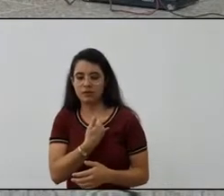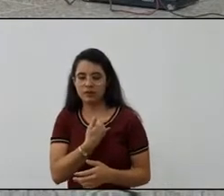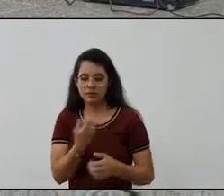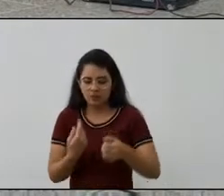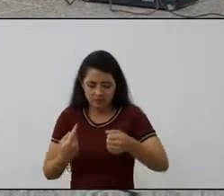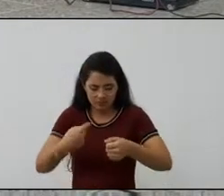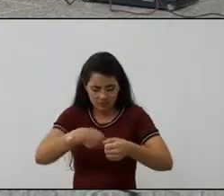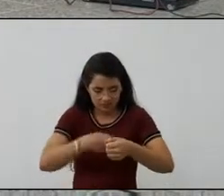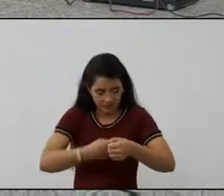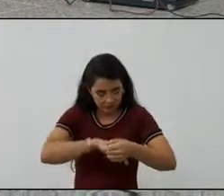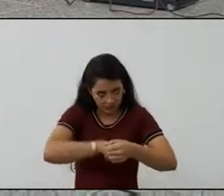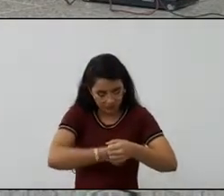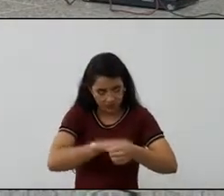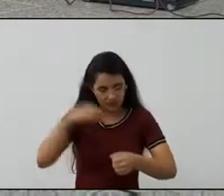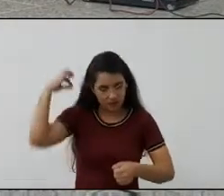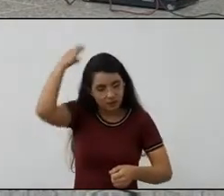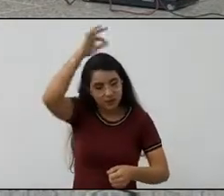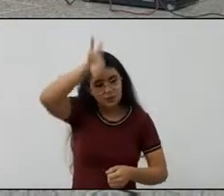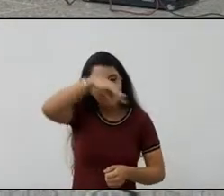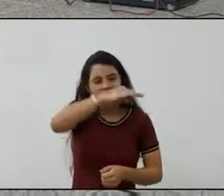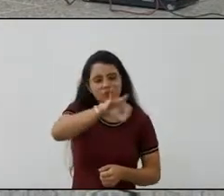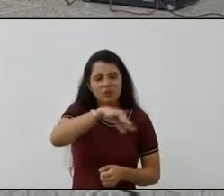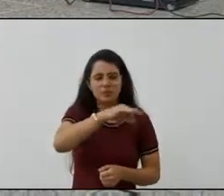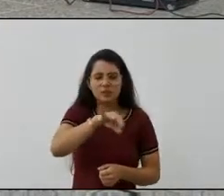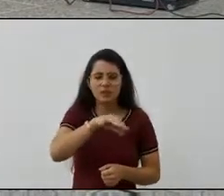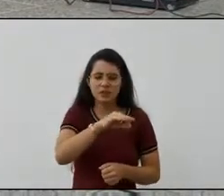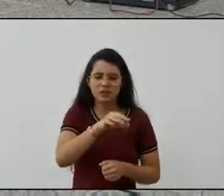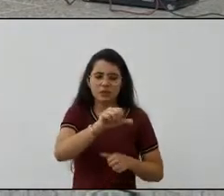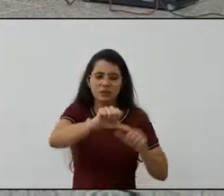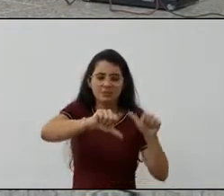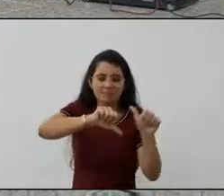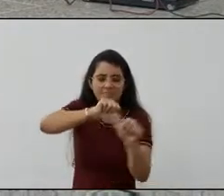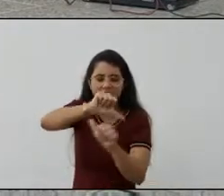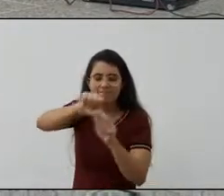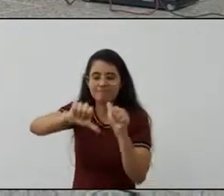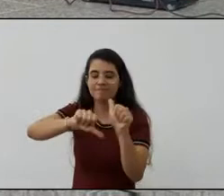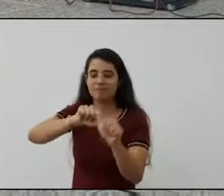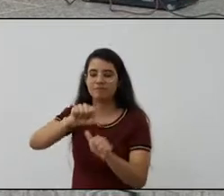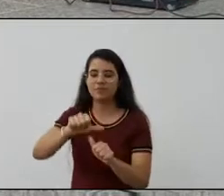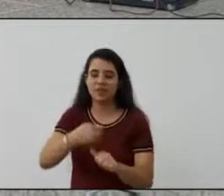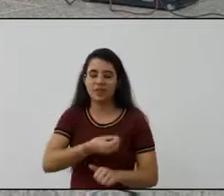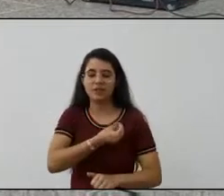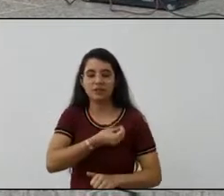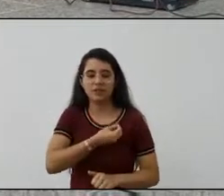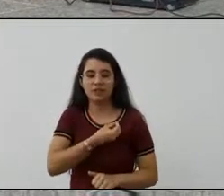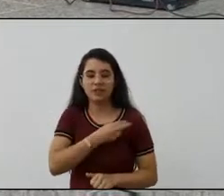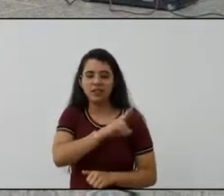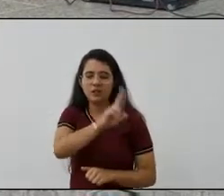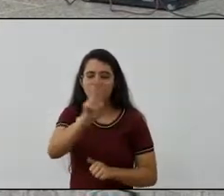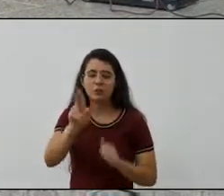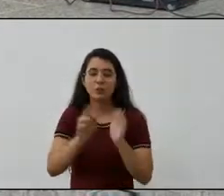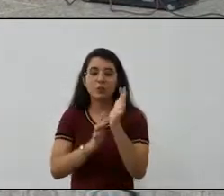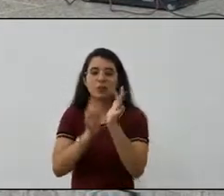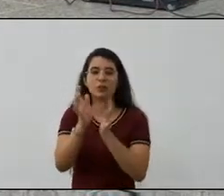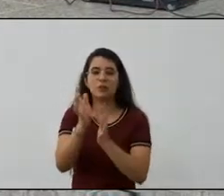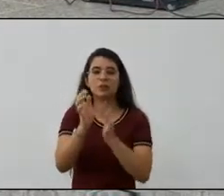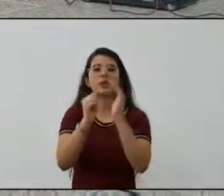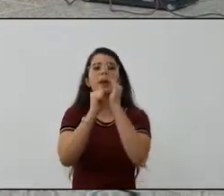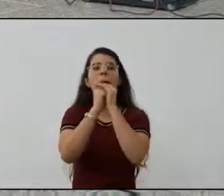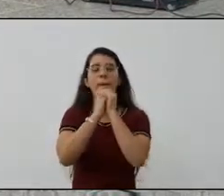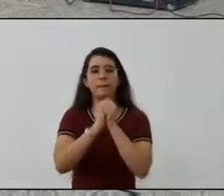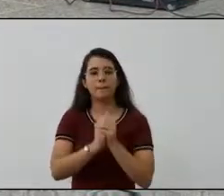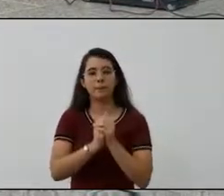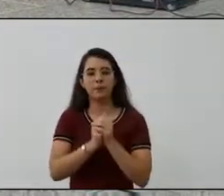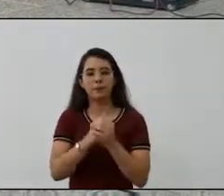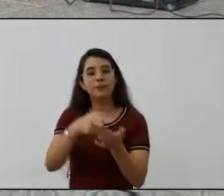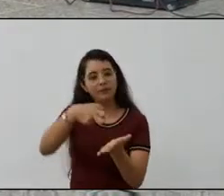teu espírito. Com o teu trabalhar nessa noite. Em o nome de Jesus, amém.